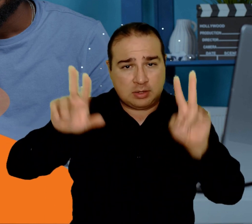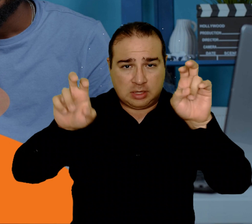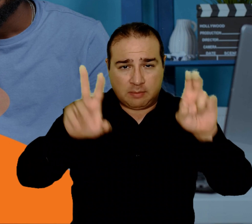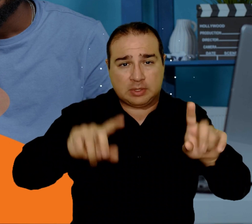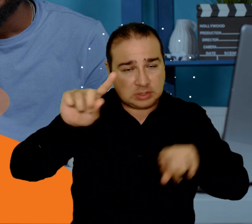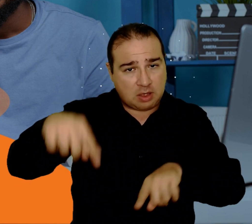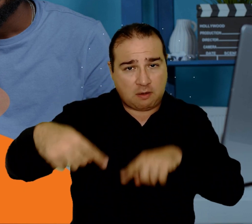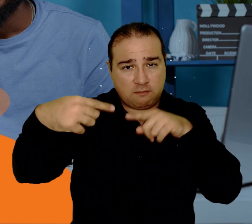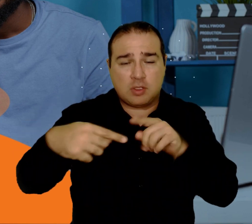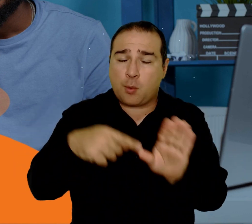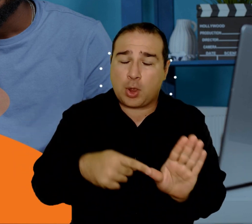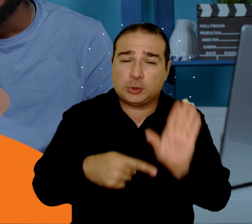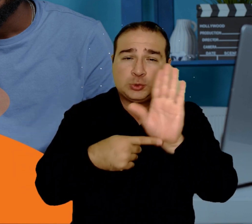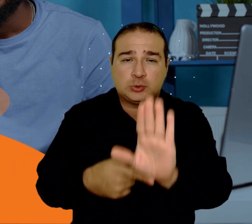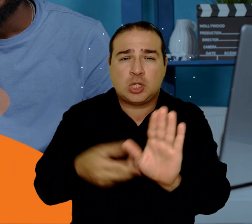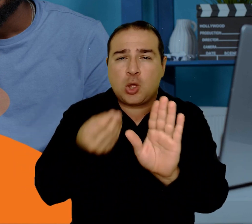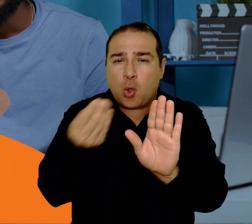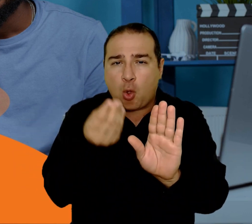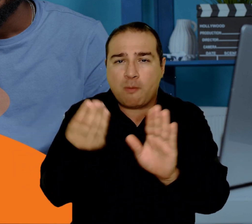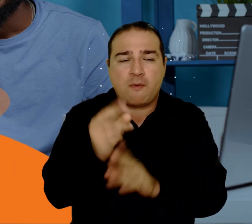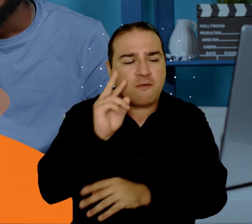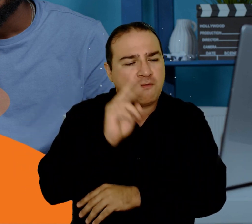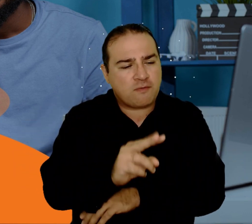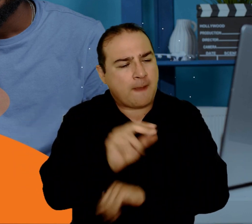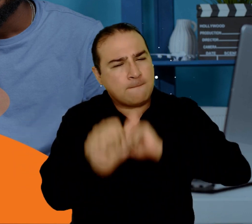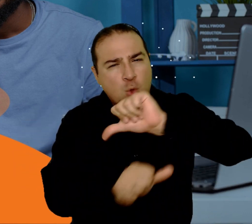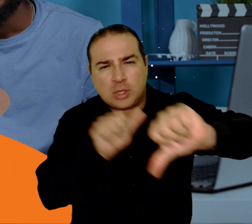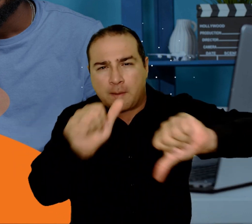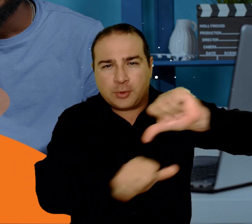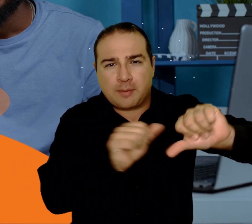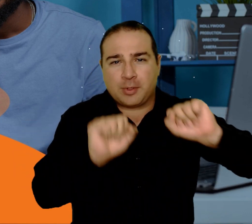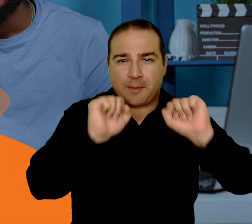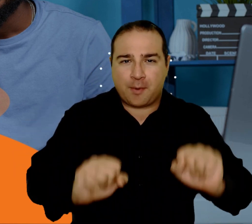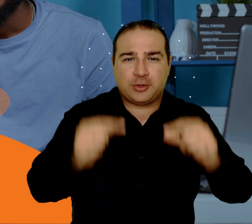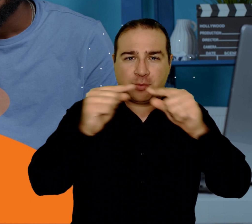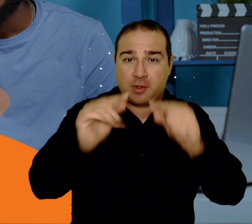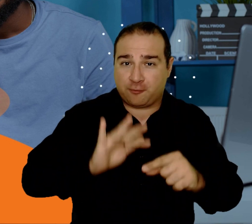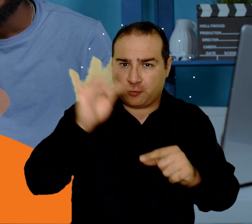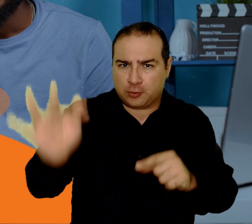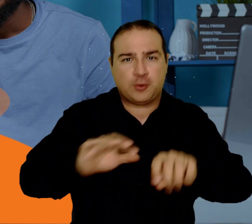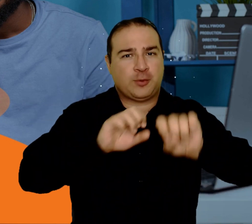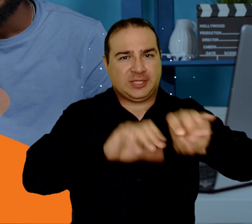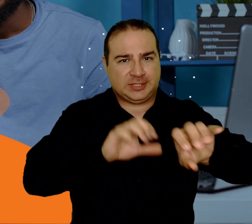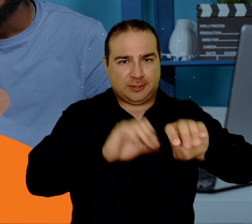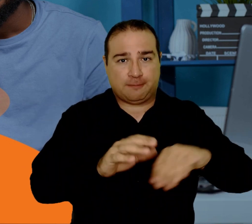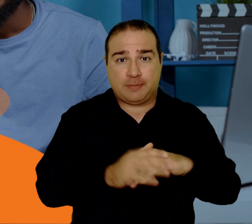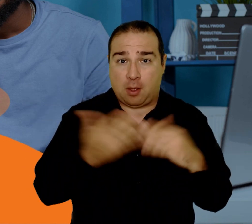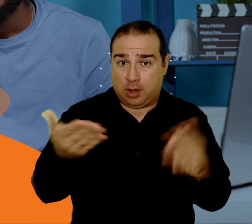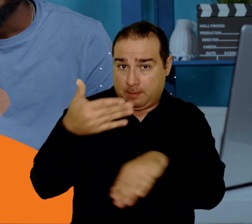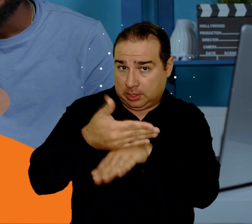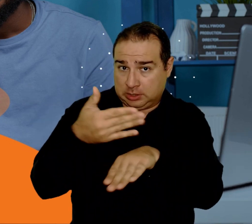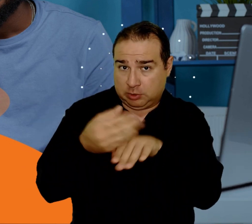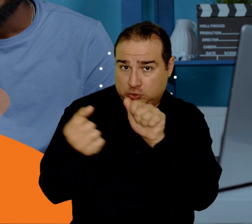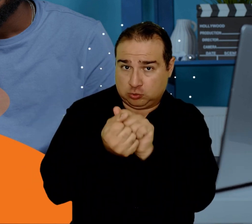tema, seus desafios, benefícios e como essa visão transformadora pode moldar o futuro do ensino. E